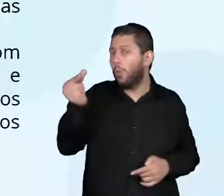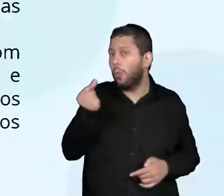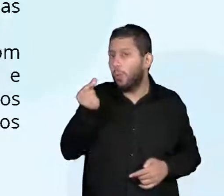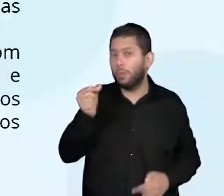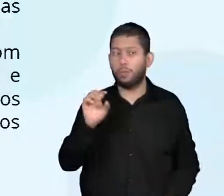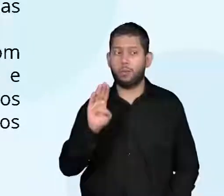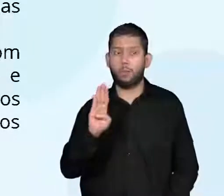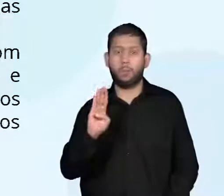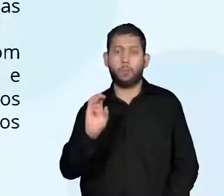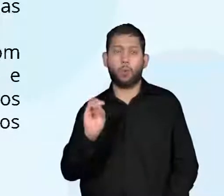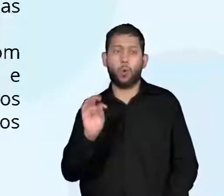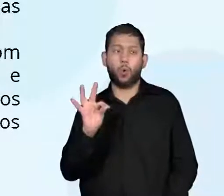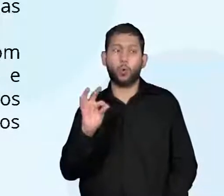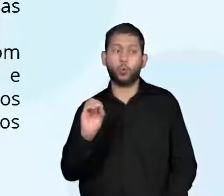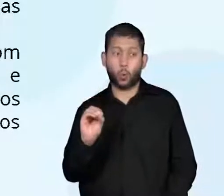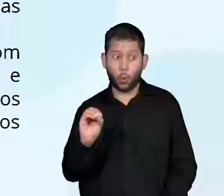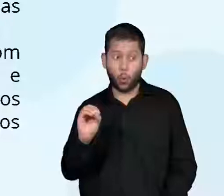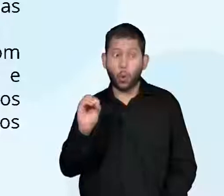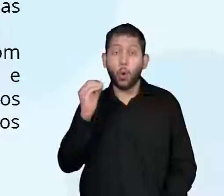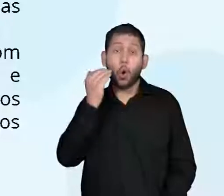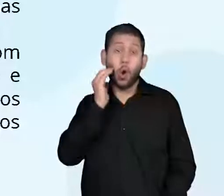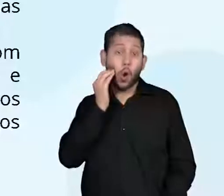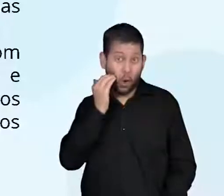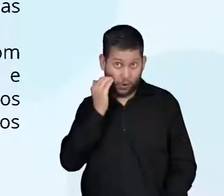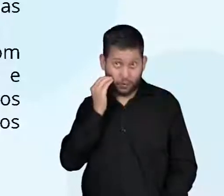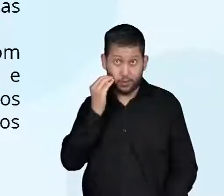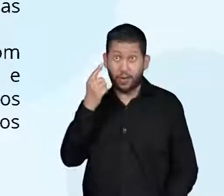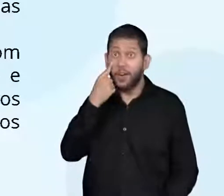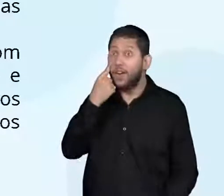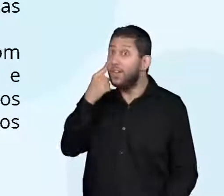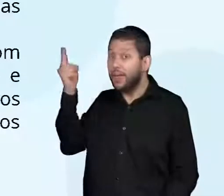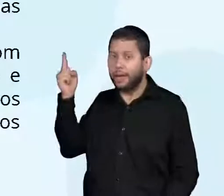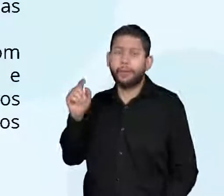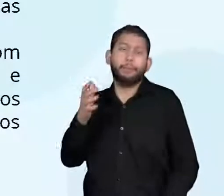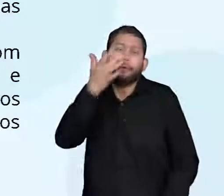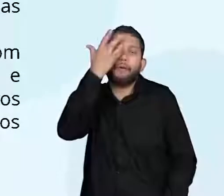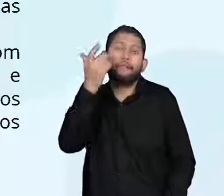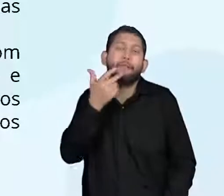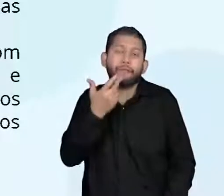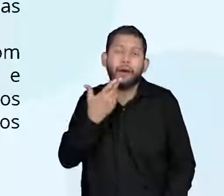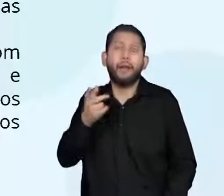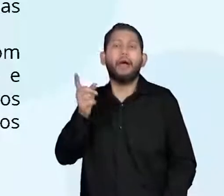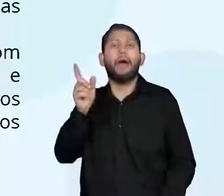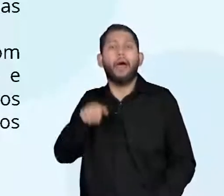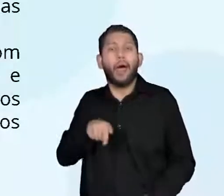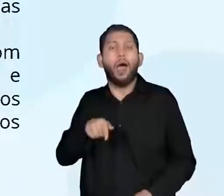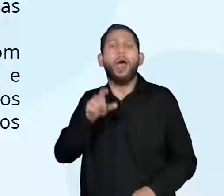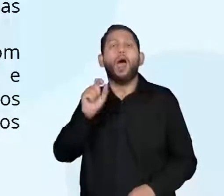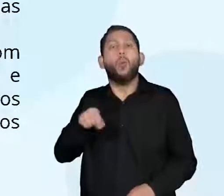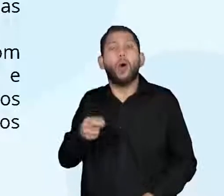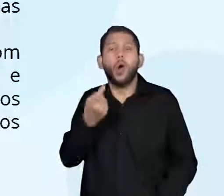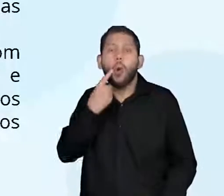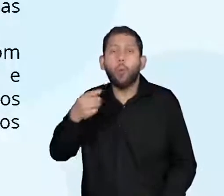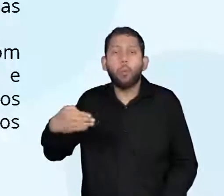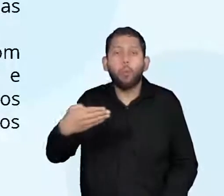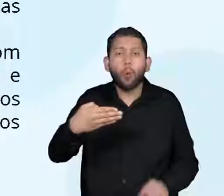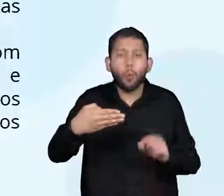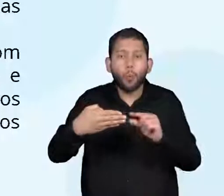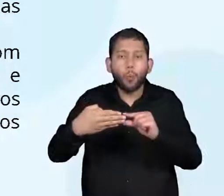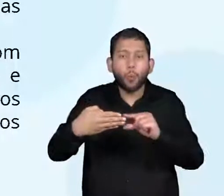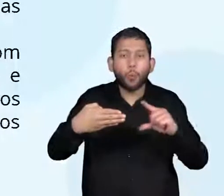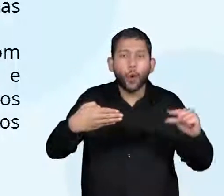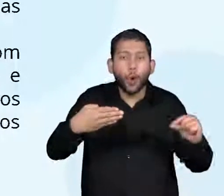O boto cor-de-rosa, também chamado de boto vermelho, boto rosa, boto malhado,